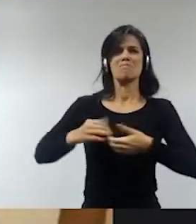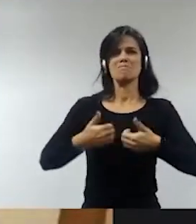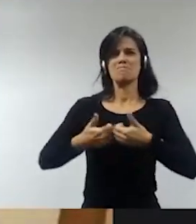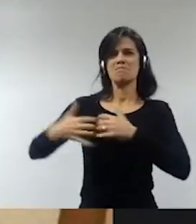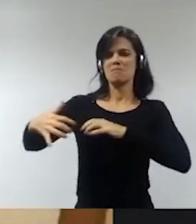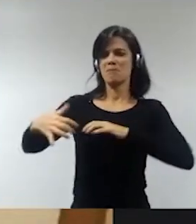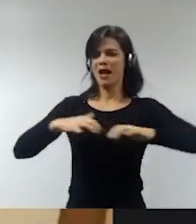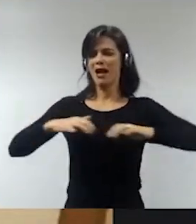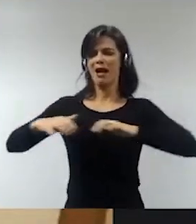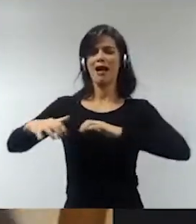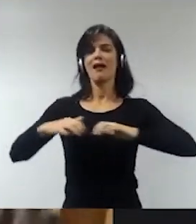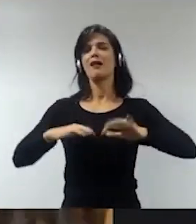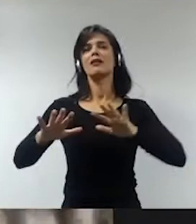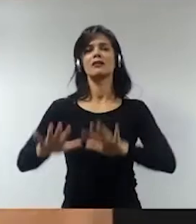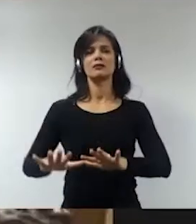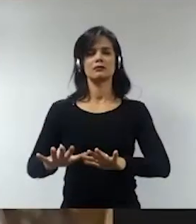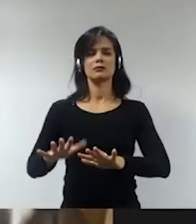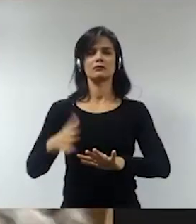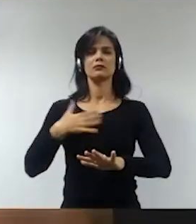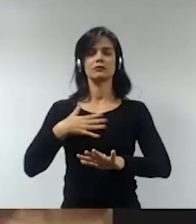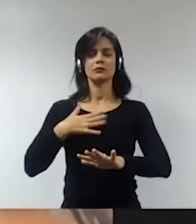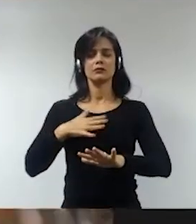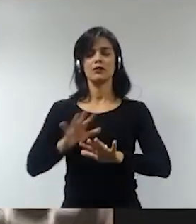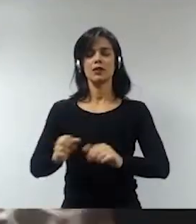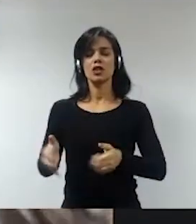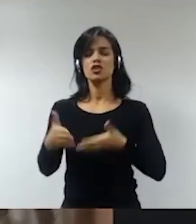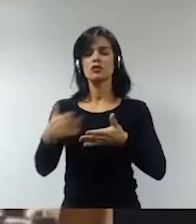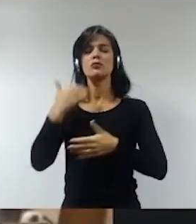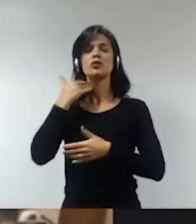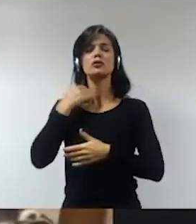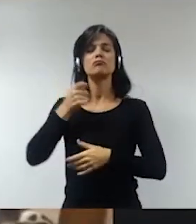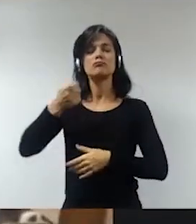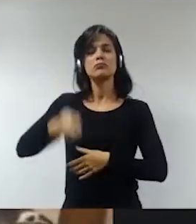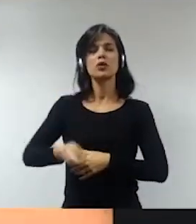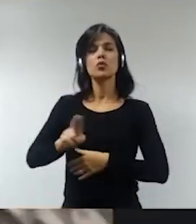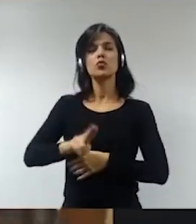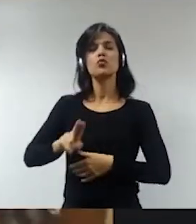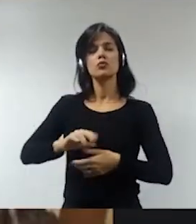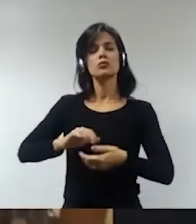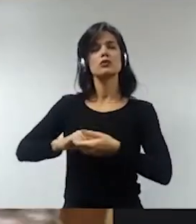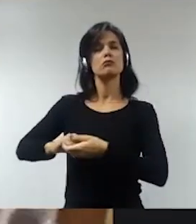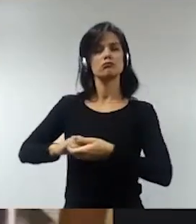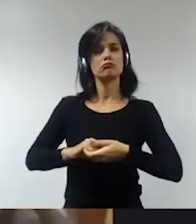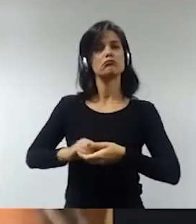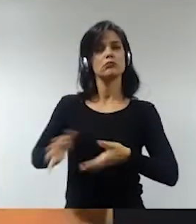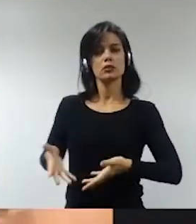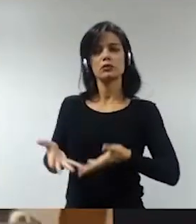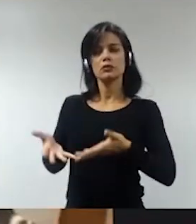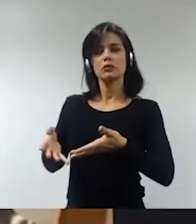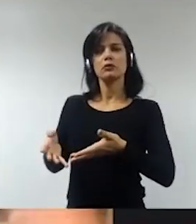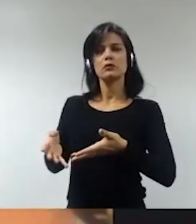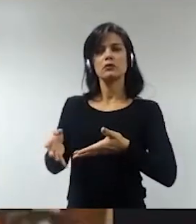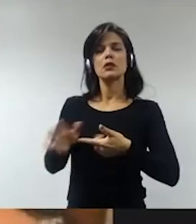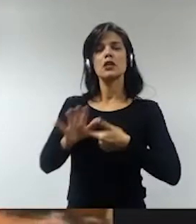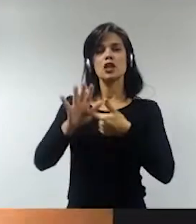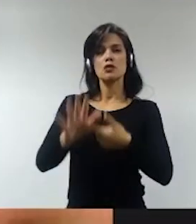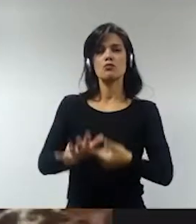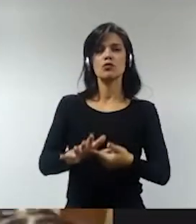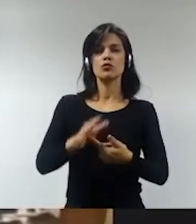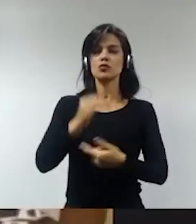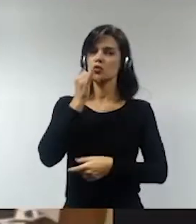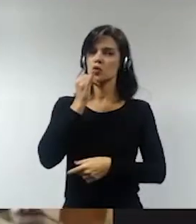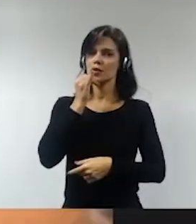perna. Então, assim, estimular esses juízes a usarem a mediação, e a gente ali exemplificou, num rol